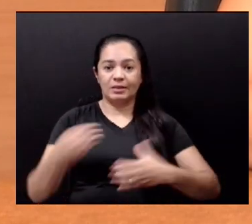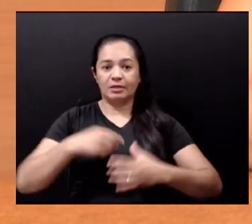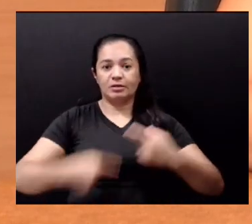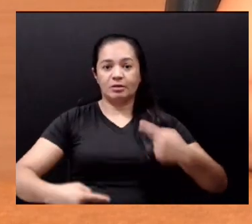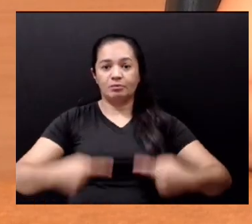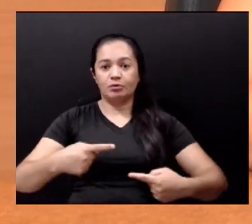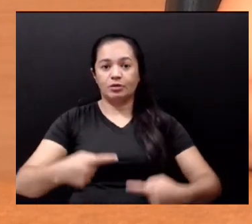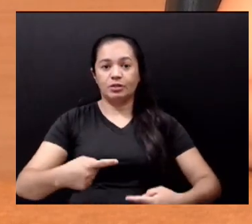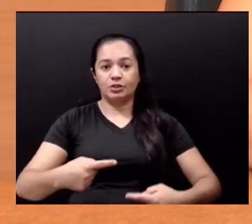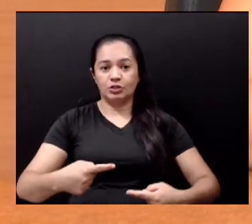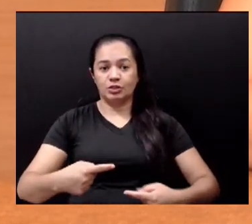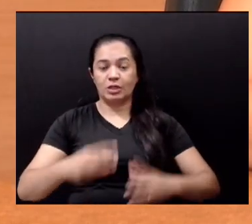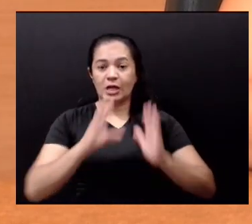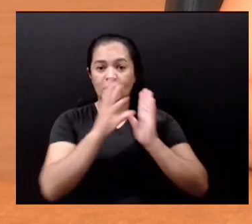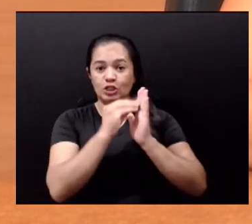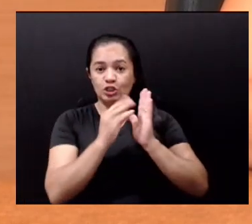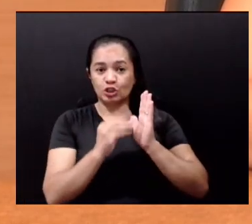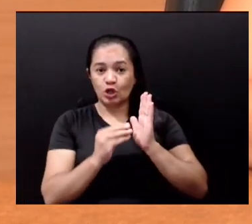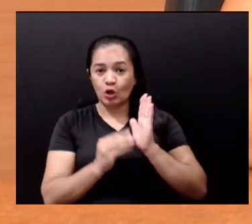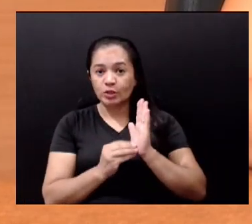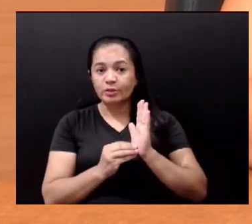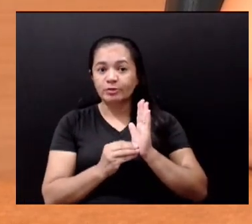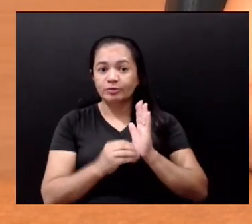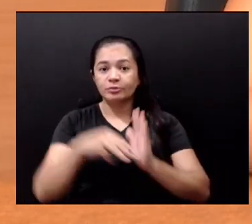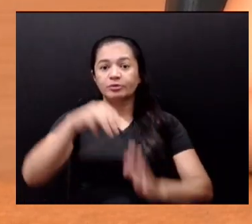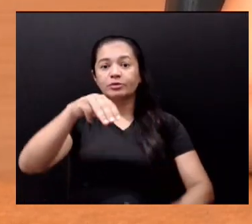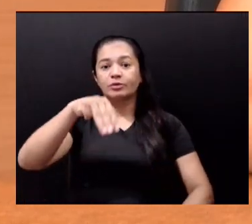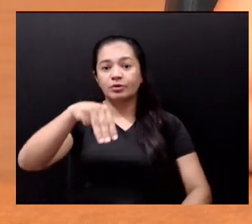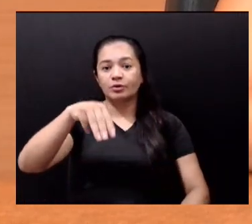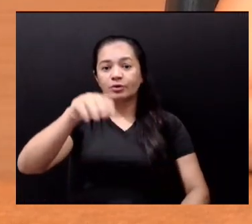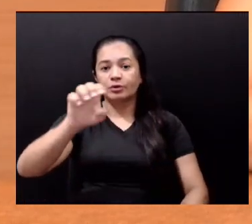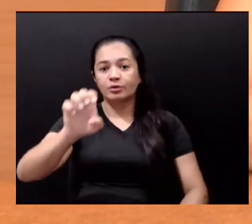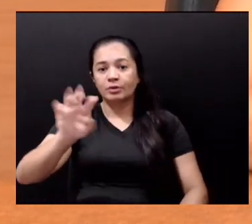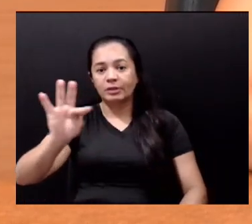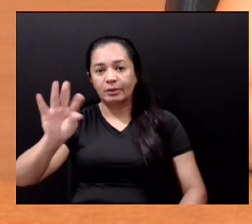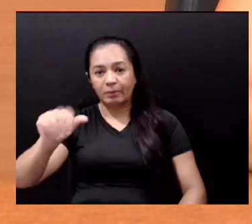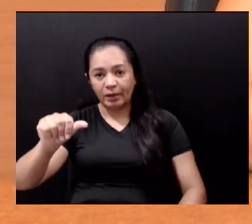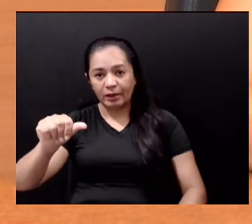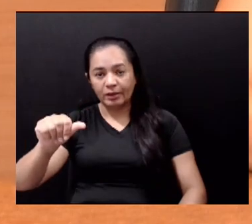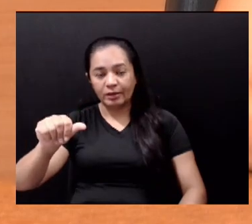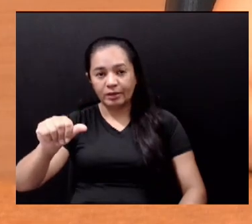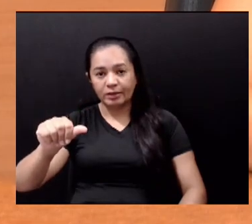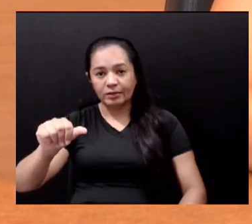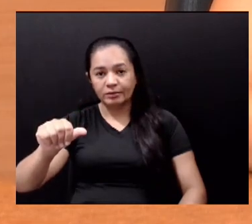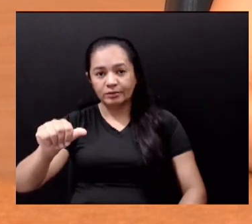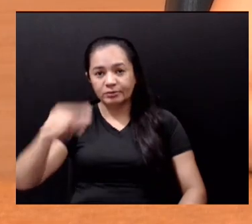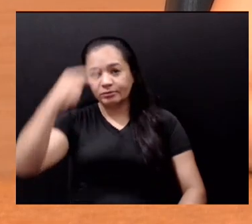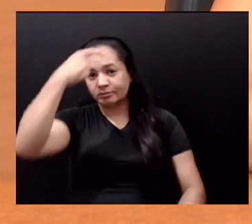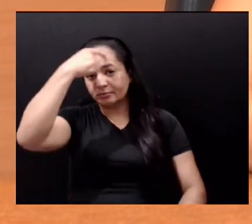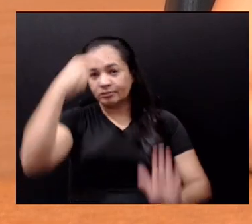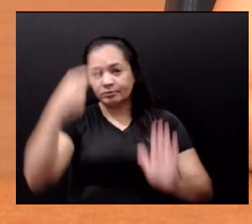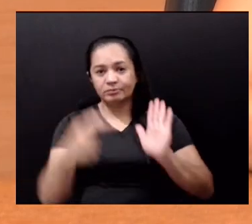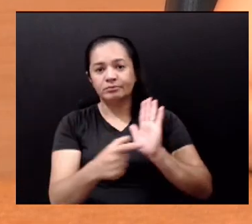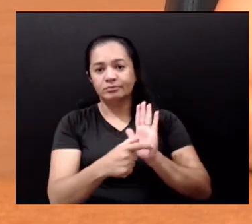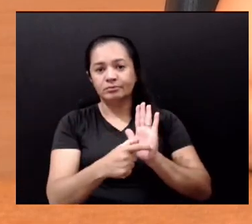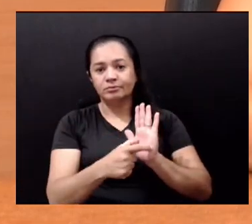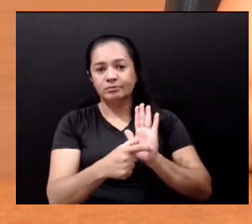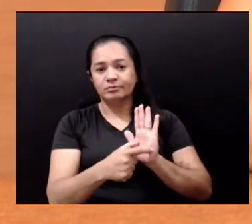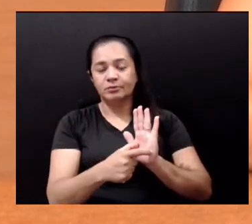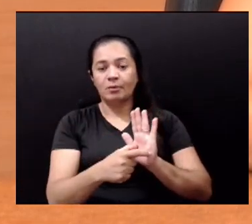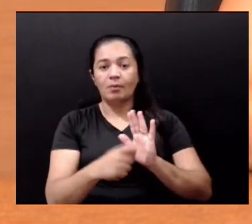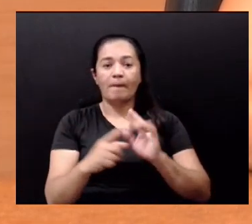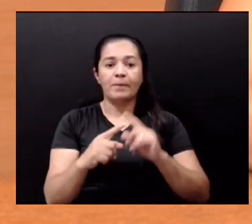conteúdos, na Meta, né? E aí a gente vê como os principais donos dessas